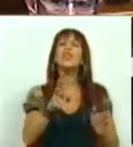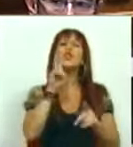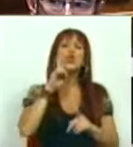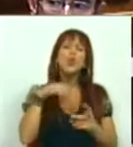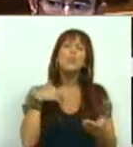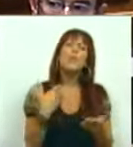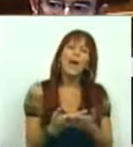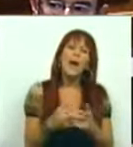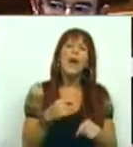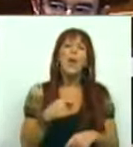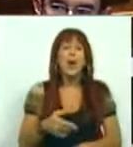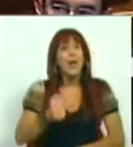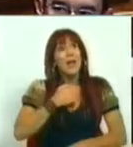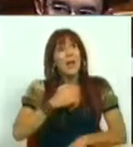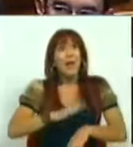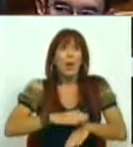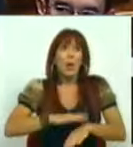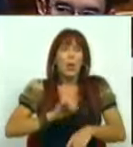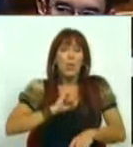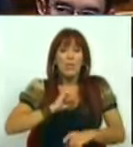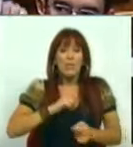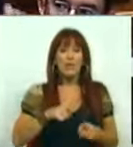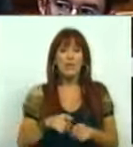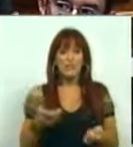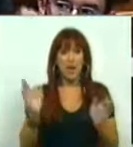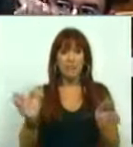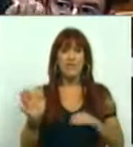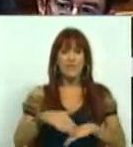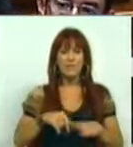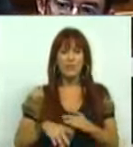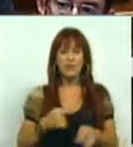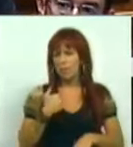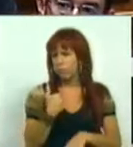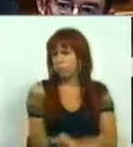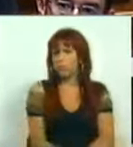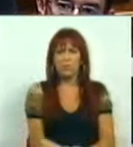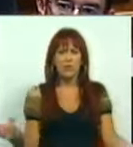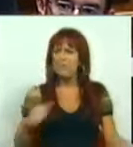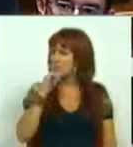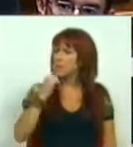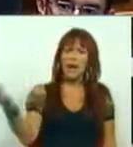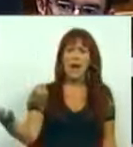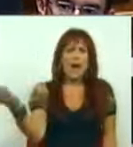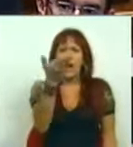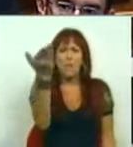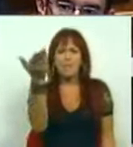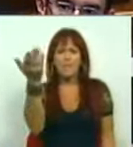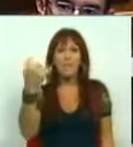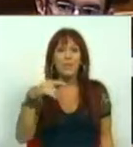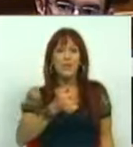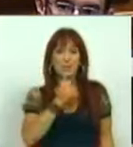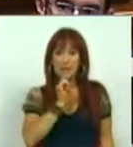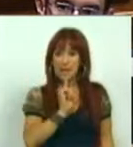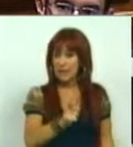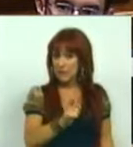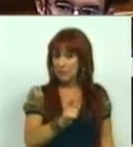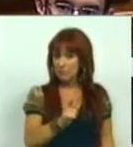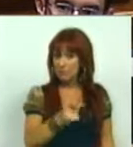desculpa, ao tal meia-culpa que é necessário fazer e já tarda muito não o terem feito. Mas esta